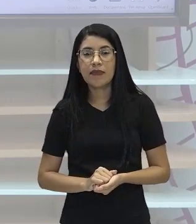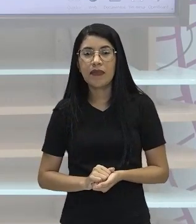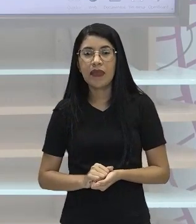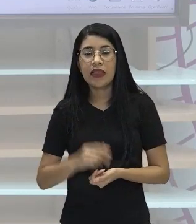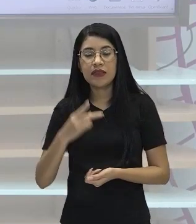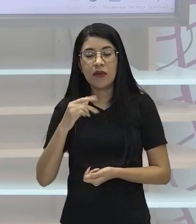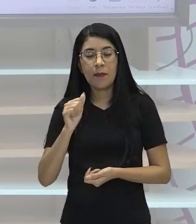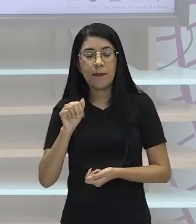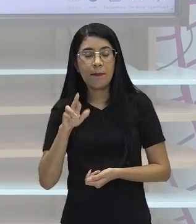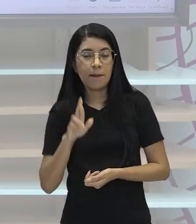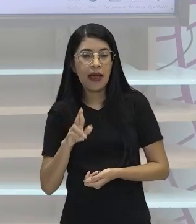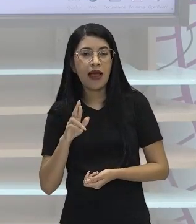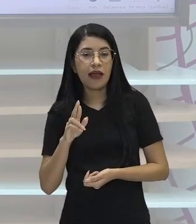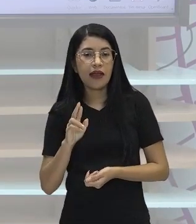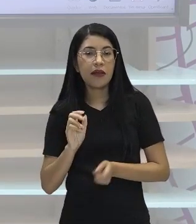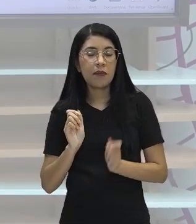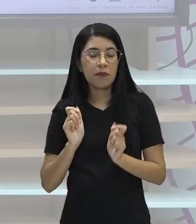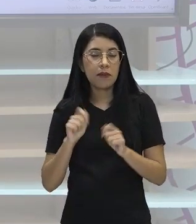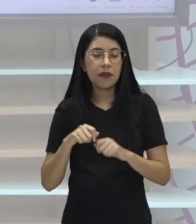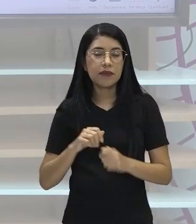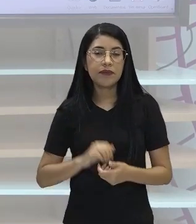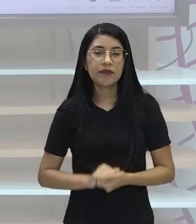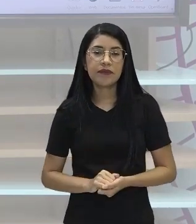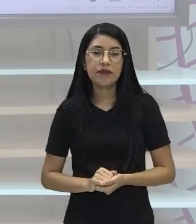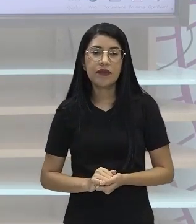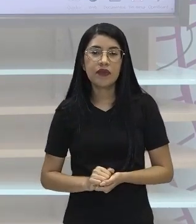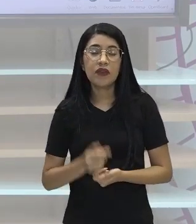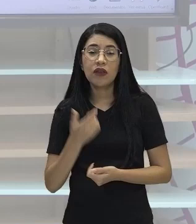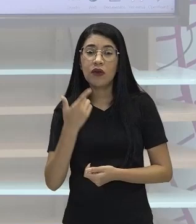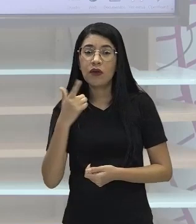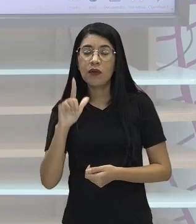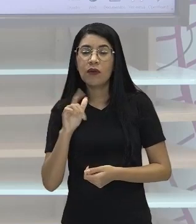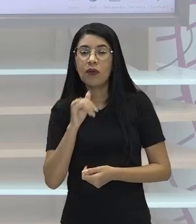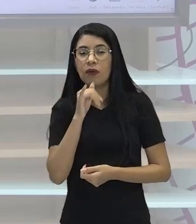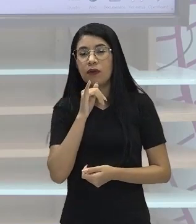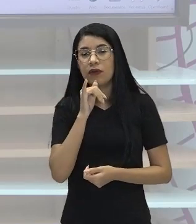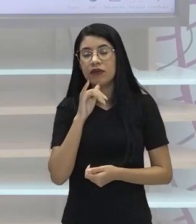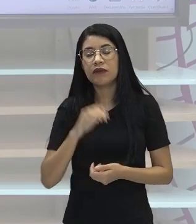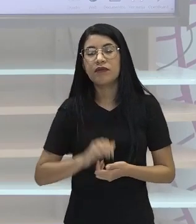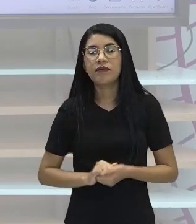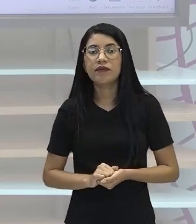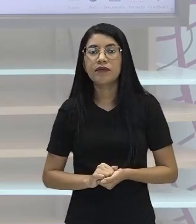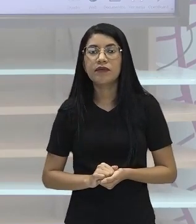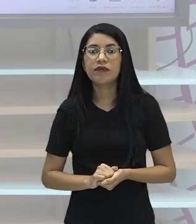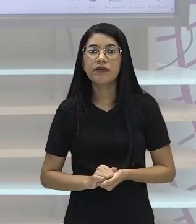por 2. Beleza. Vamos recordar um outro caso de fatoração.